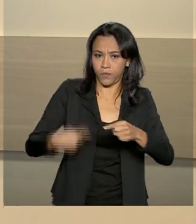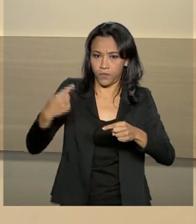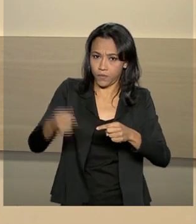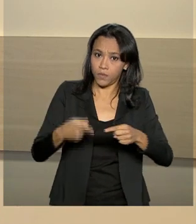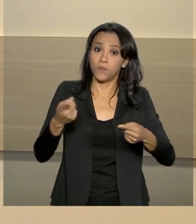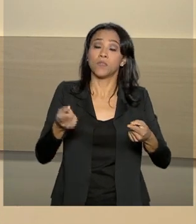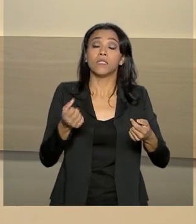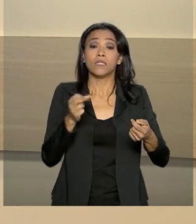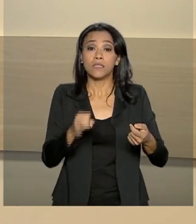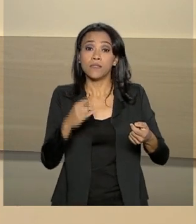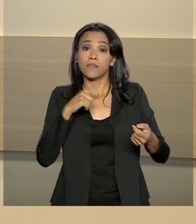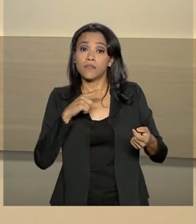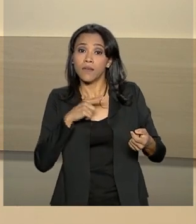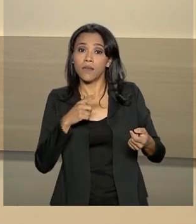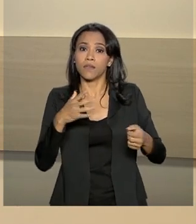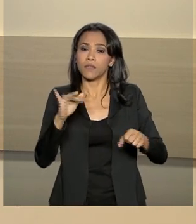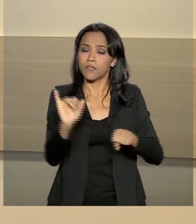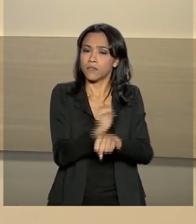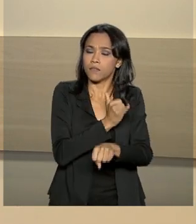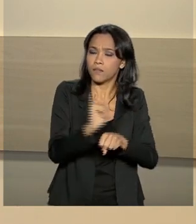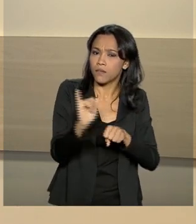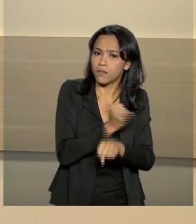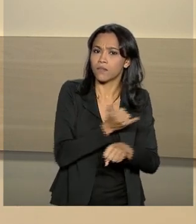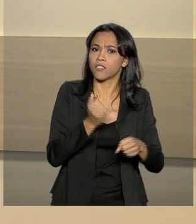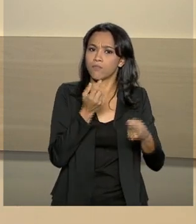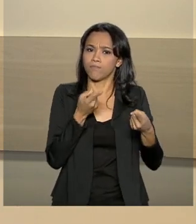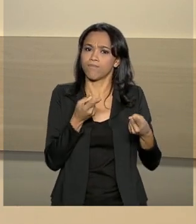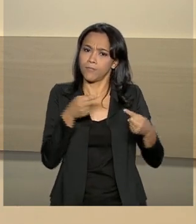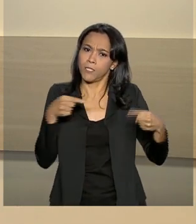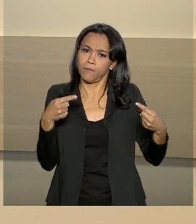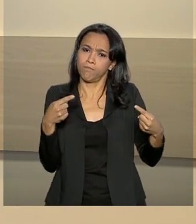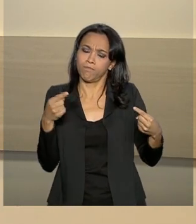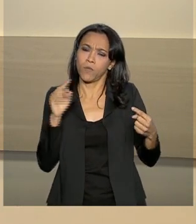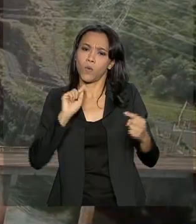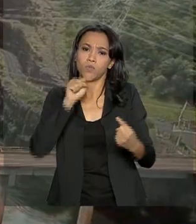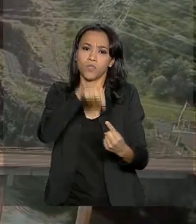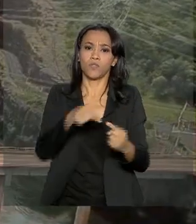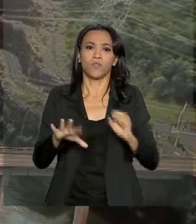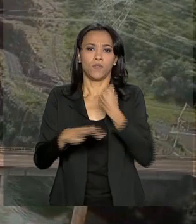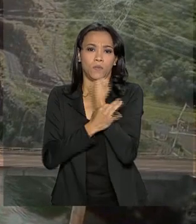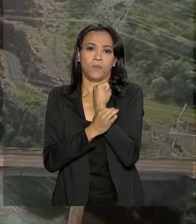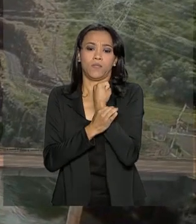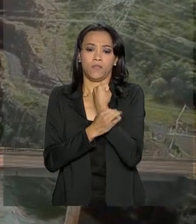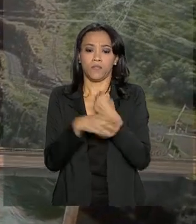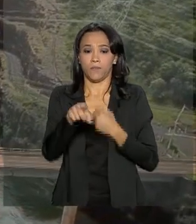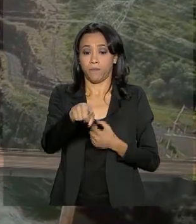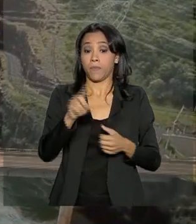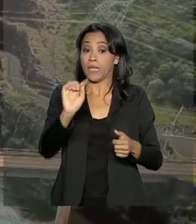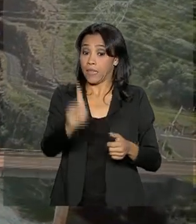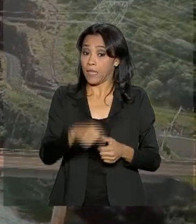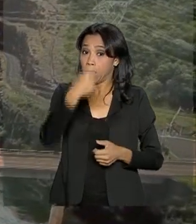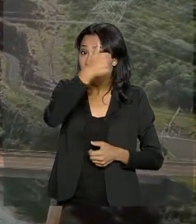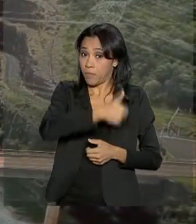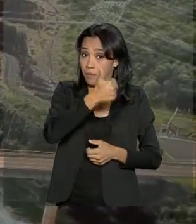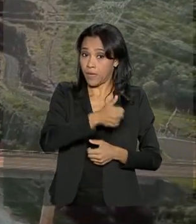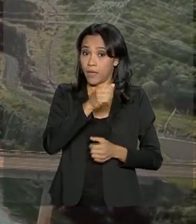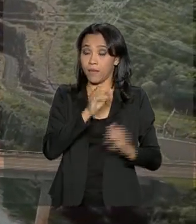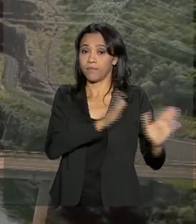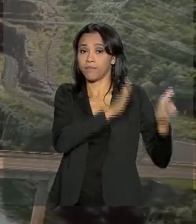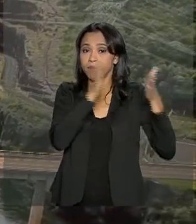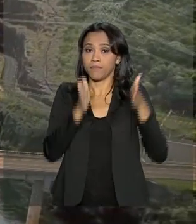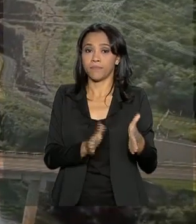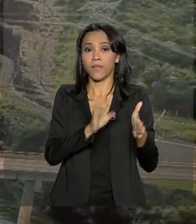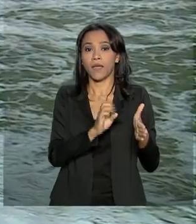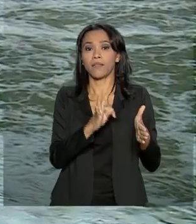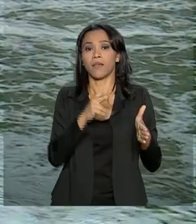contém instrumentação adequada que possa garantir a segurança da barragem. Depois dessa primeira etapa, a Agência Nacional